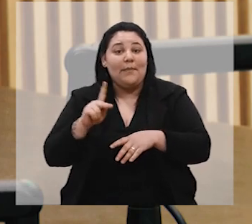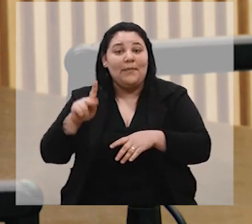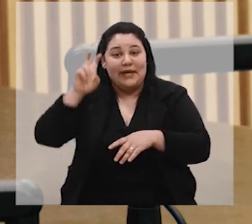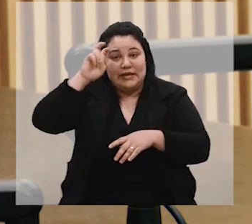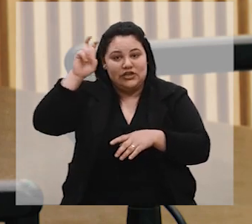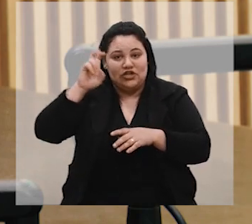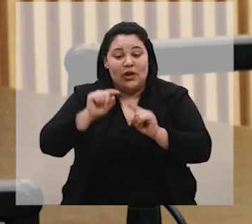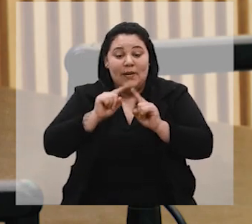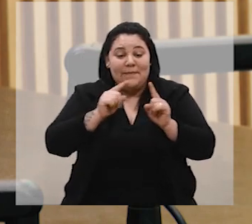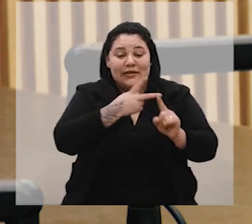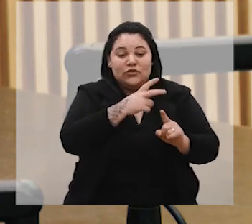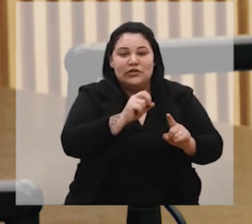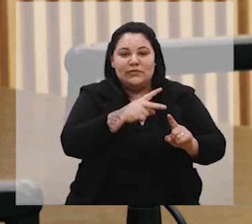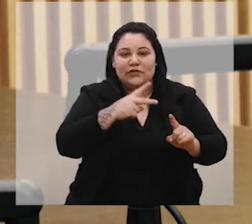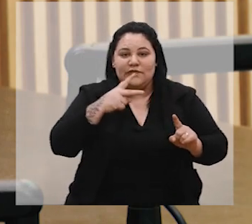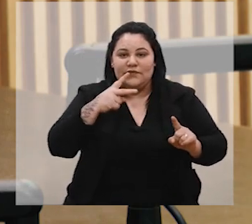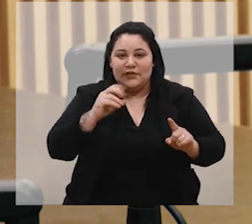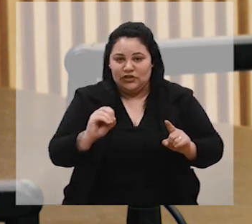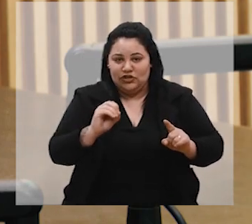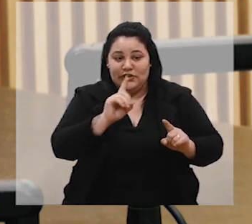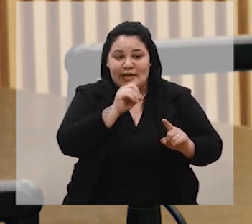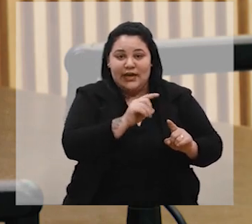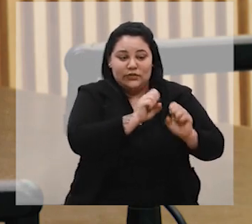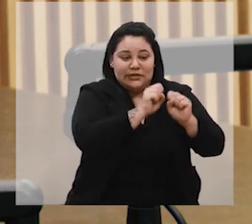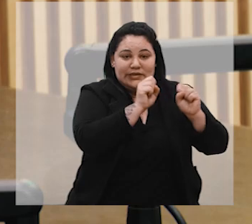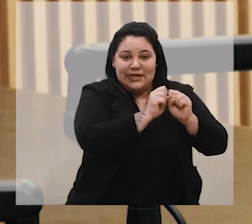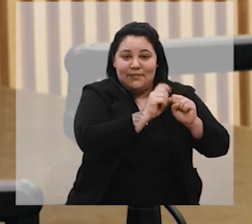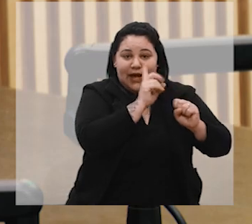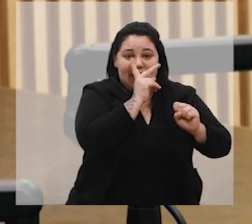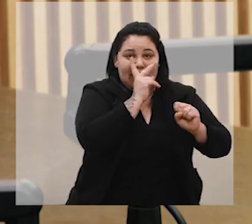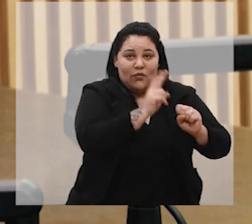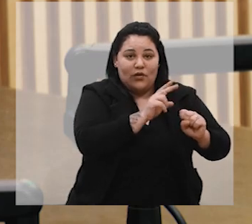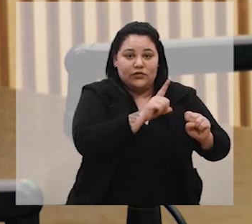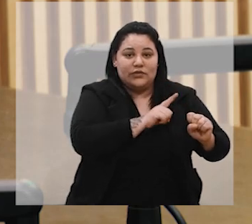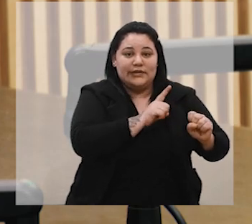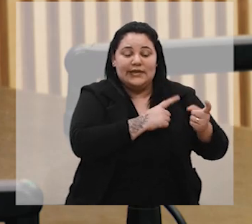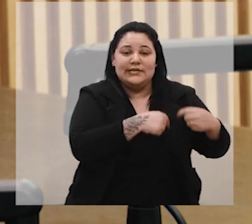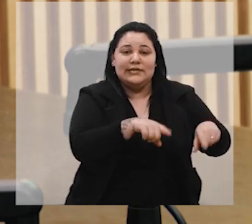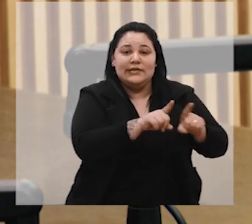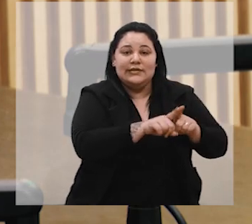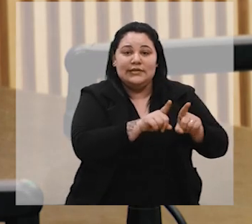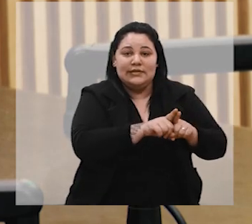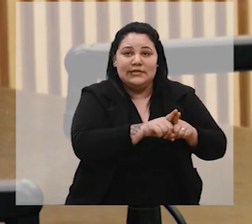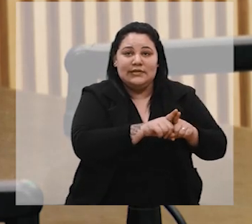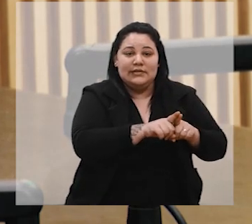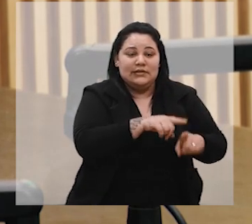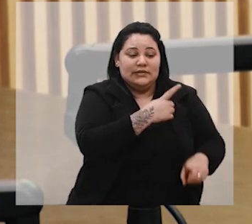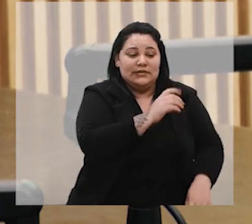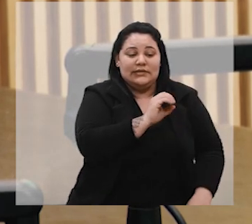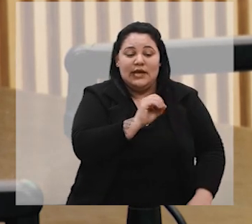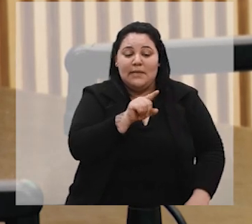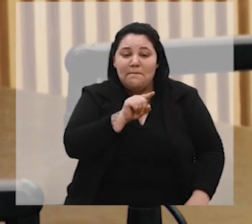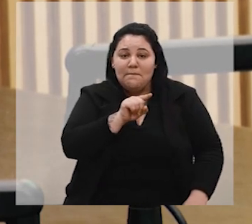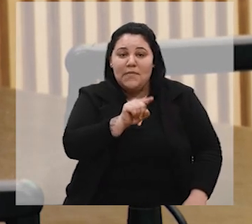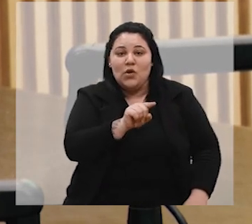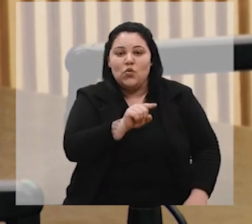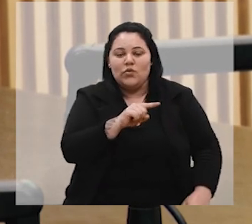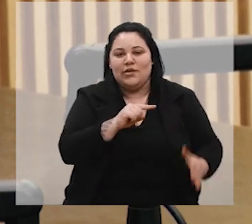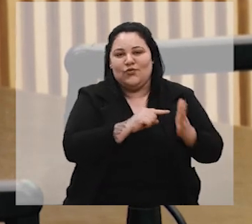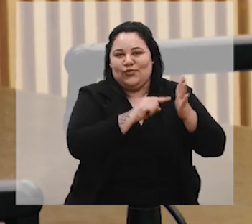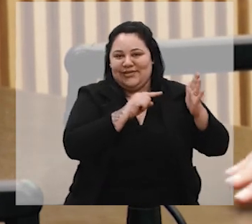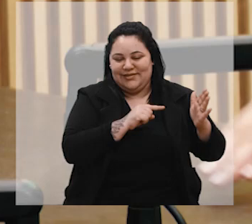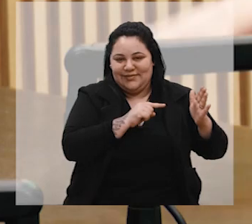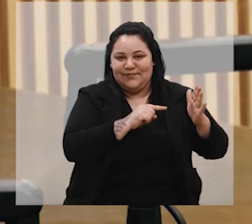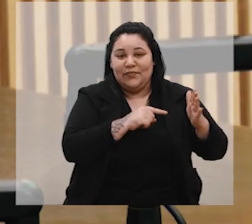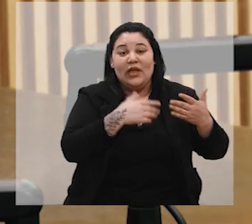em 2020, que era o mesmo sistema que nós teremos agora, passaram de 100 mil as denúncias, o número de denúncias feitas através do Pardal.